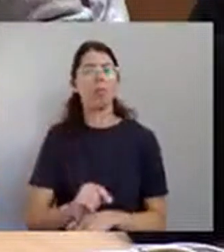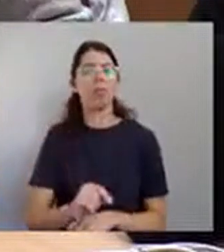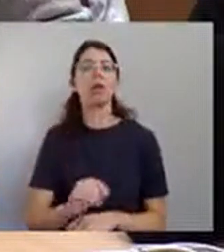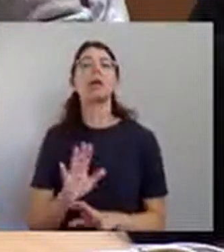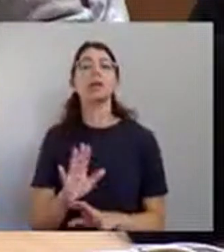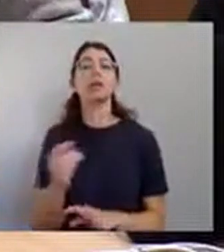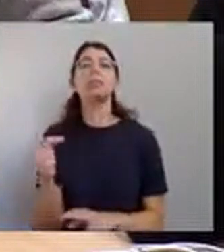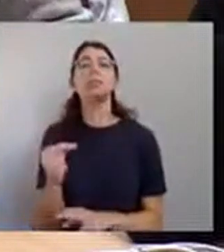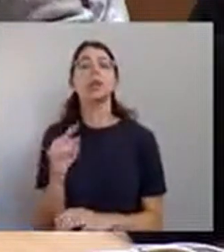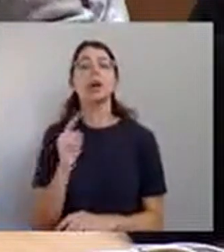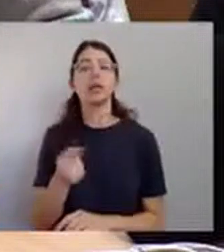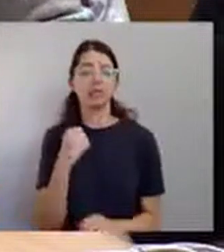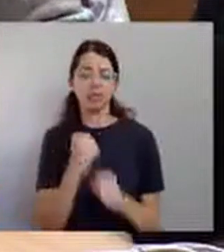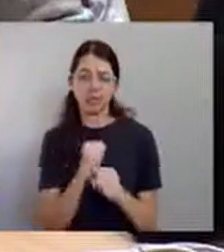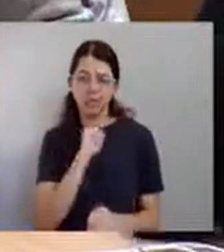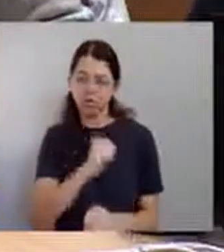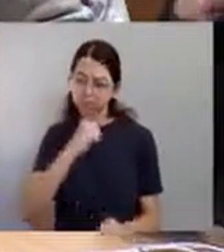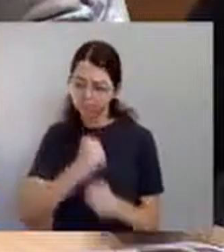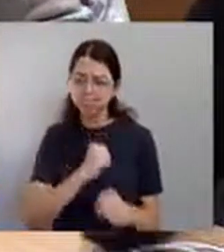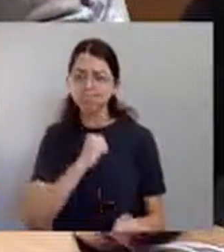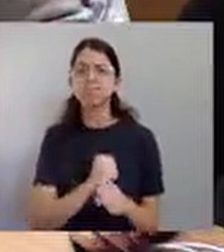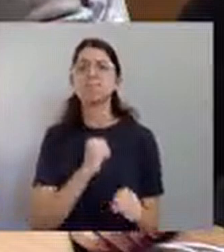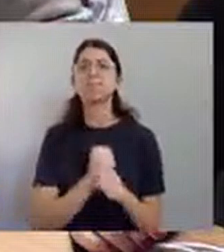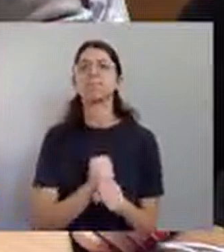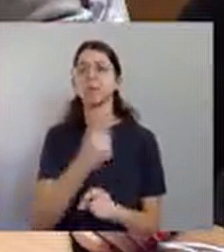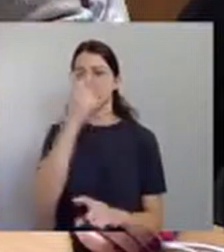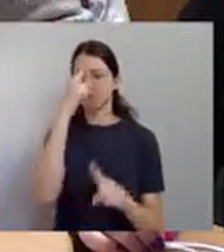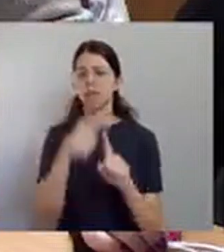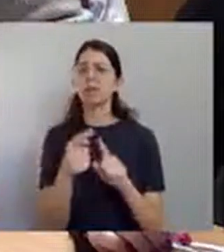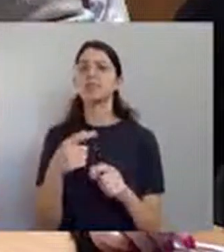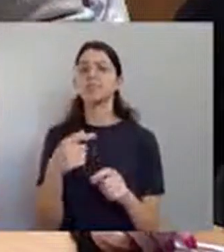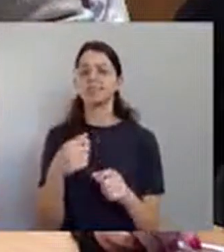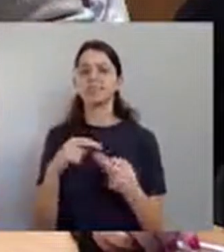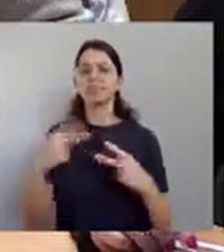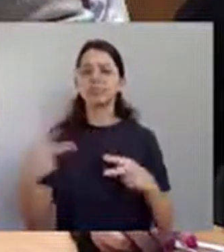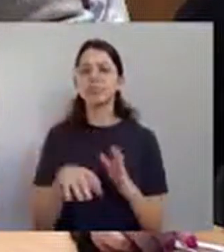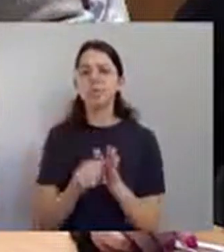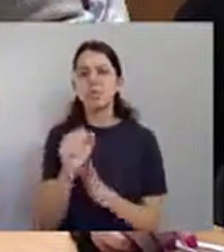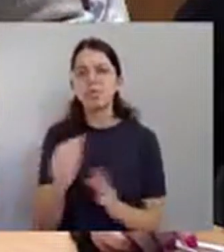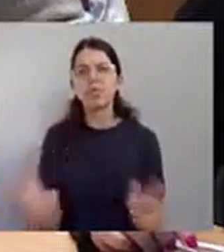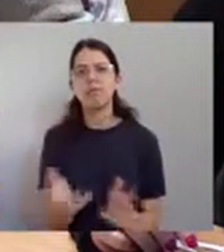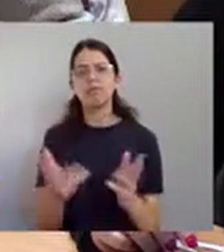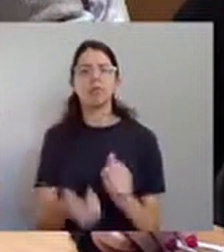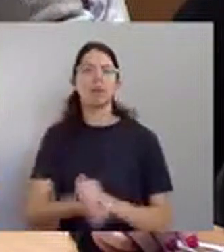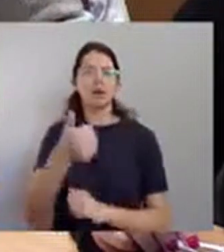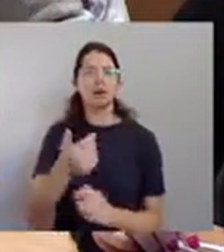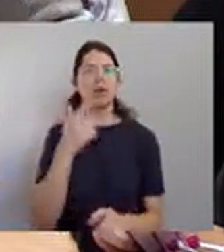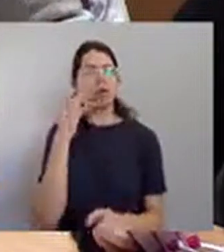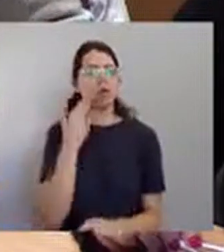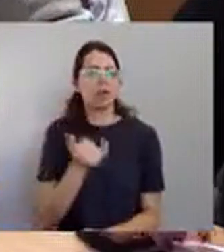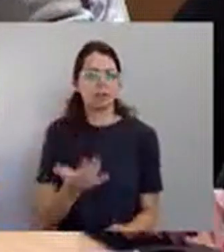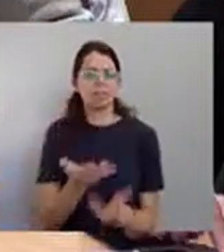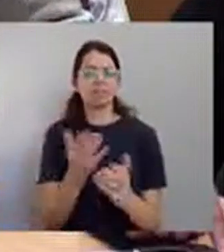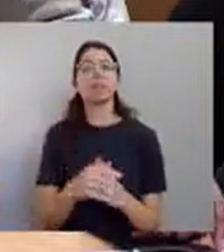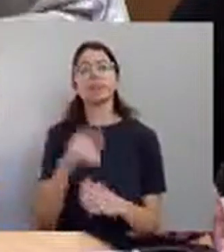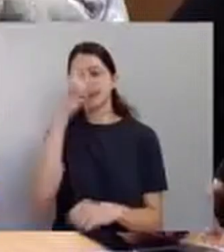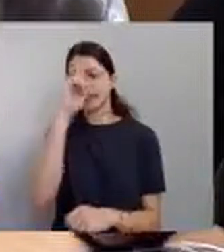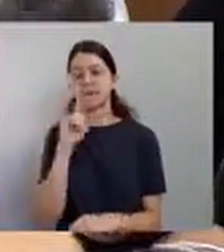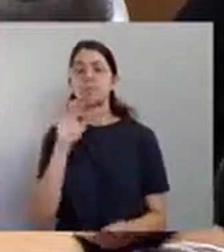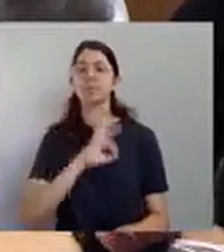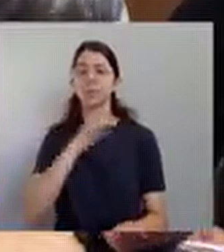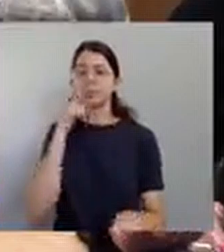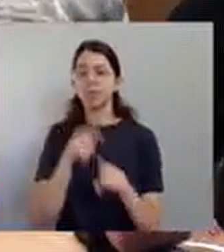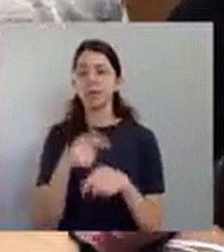a fazer o seu trabalho de melhorar o desempenho da Câmara Municipal. Eu relembro, Sr. Deputado, que na sequência desta conversa e